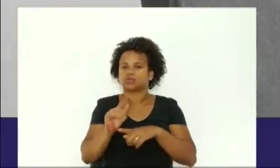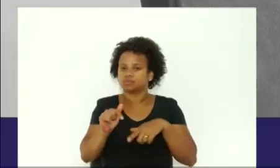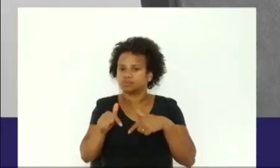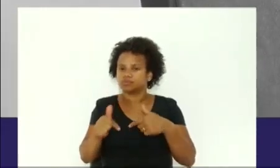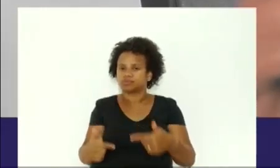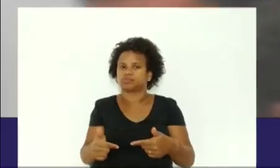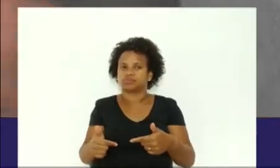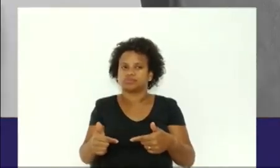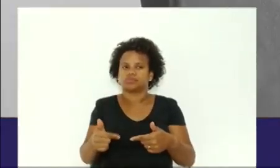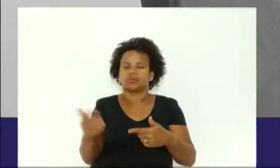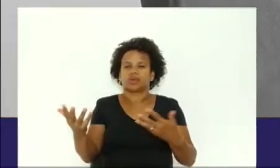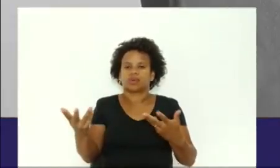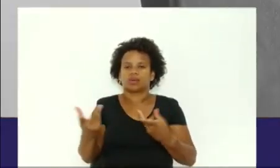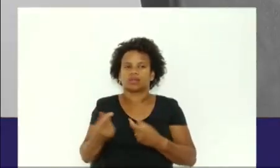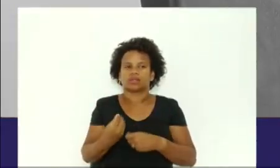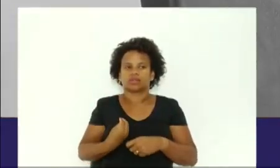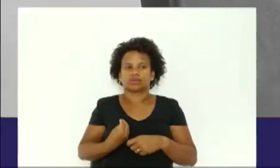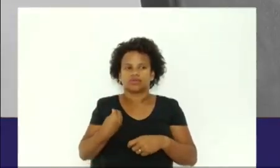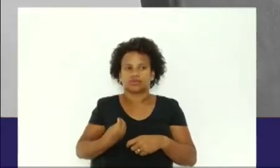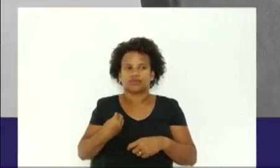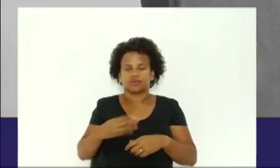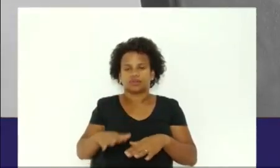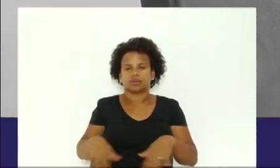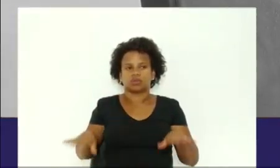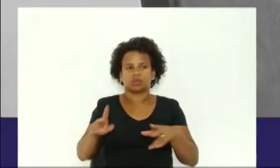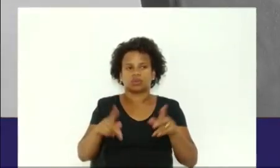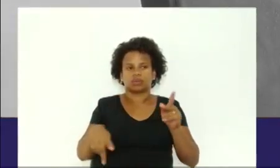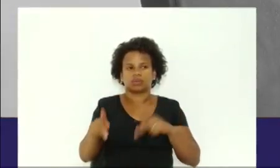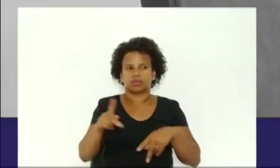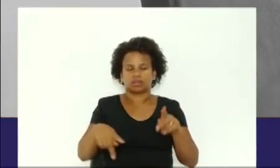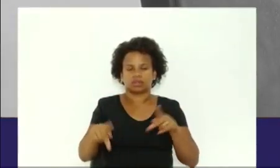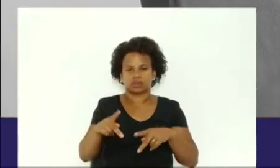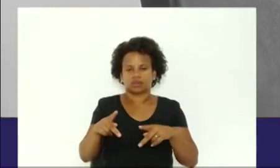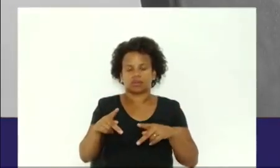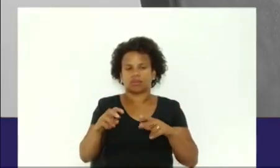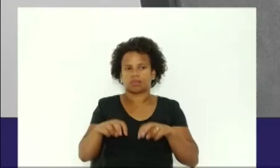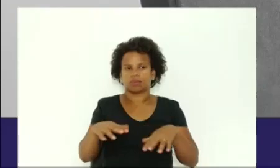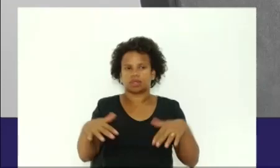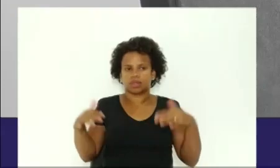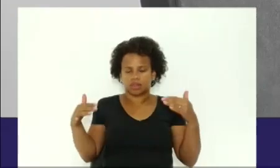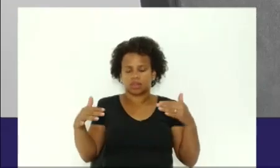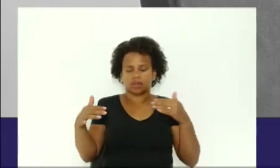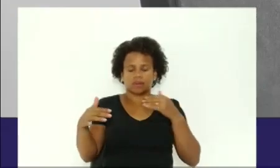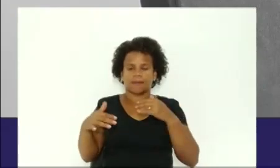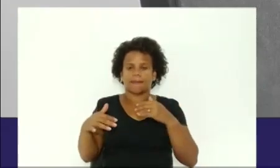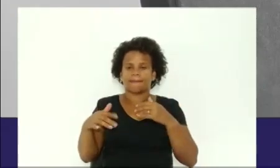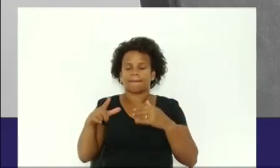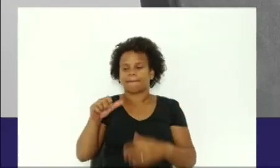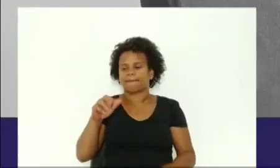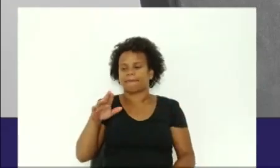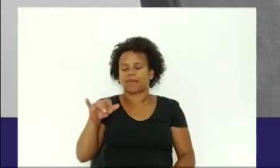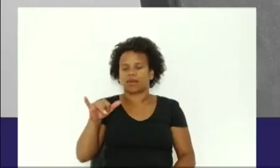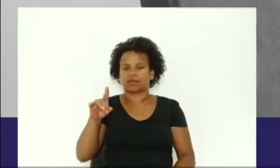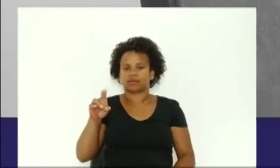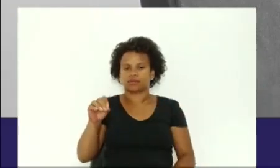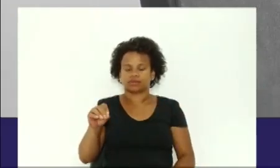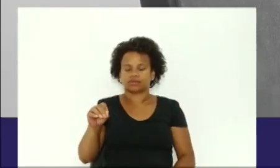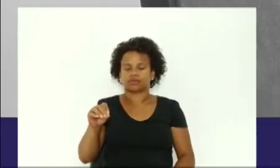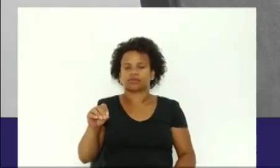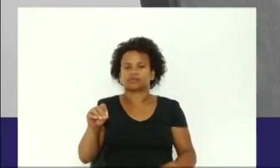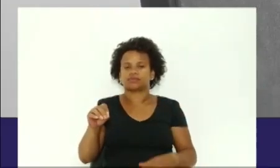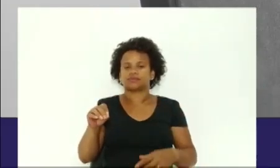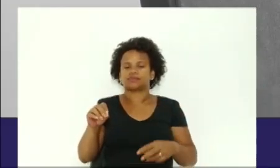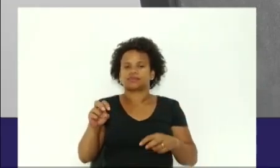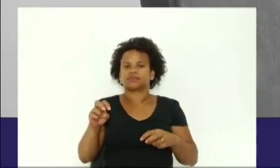com a qualidade de vida de nossa população. Plenário, vereador Laurindo Isidoro Jaqueta, 6 de